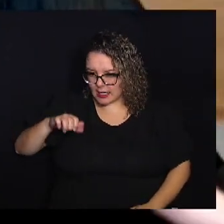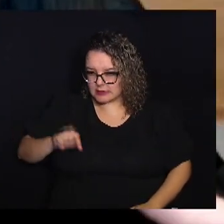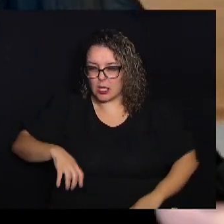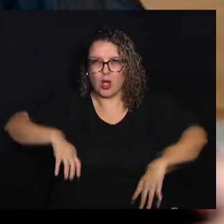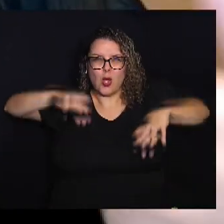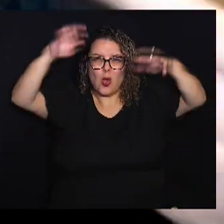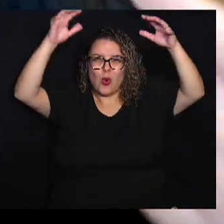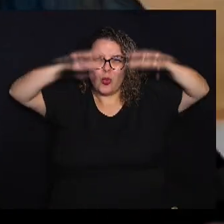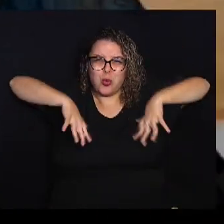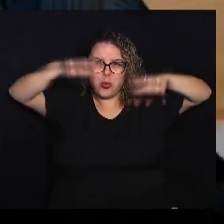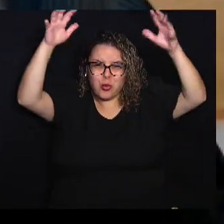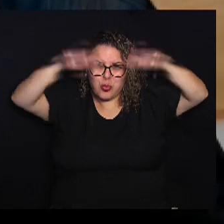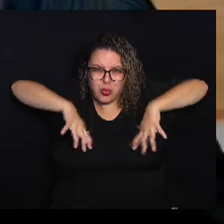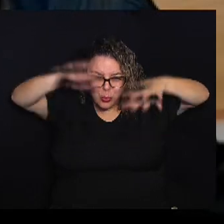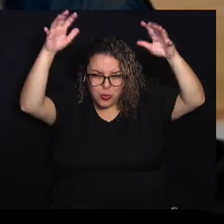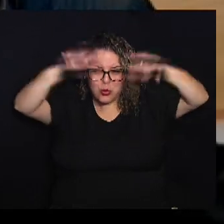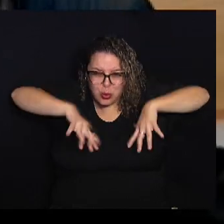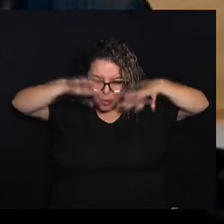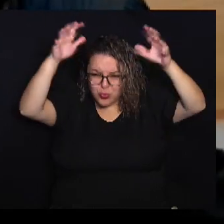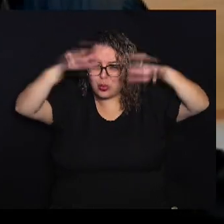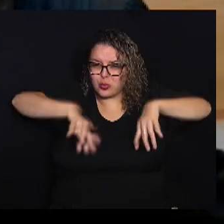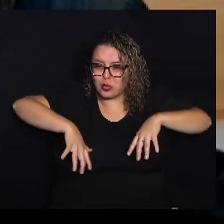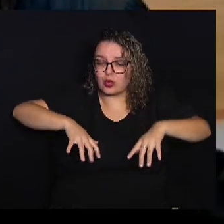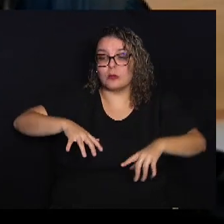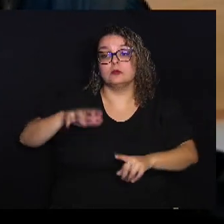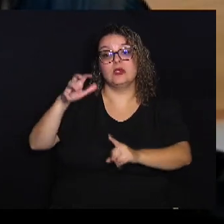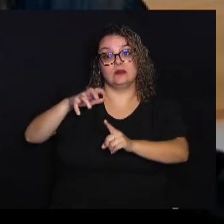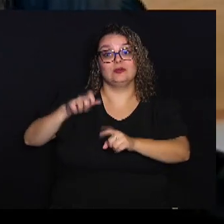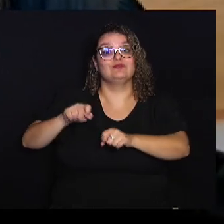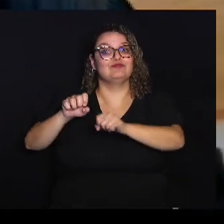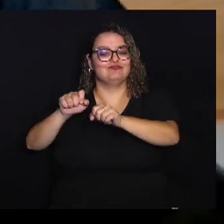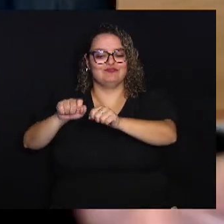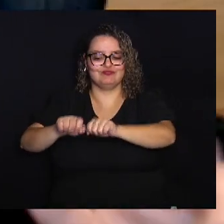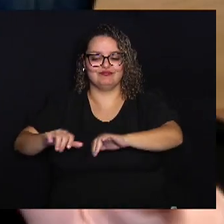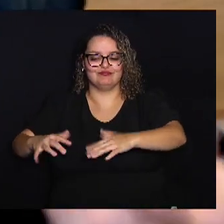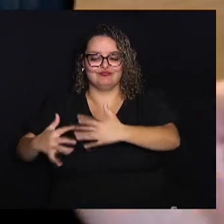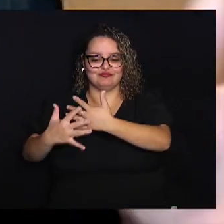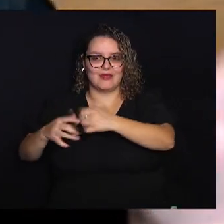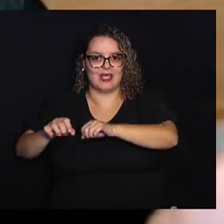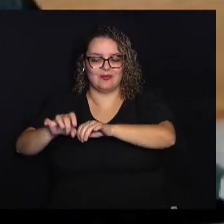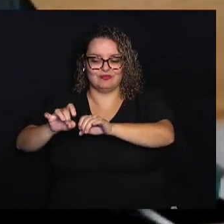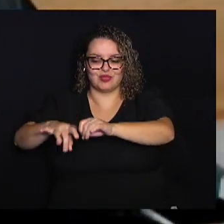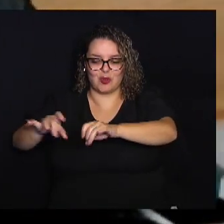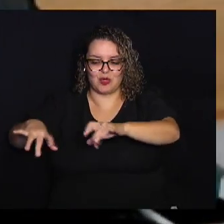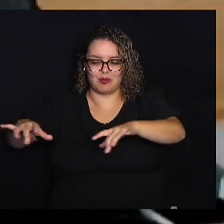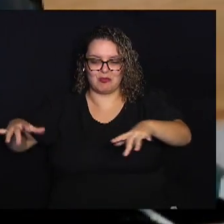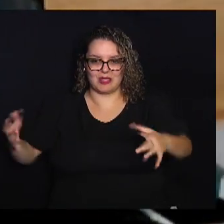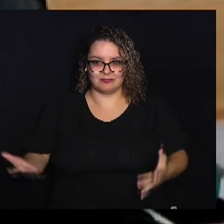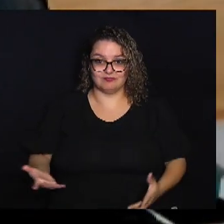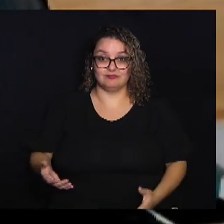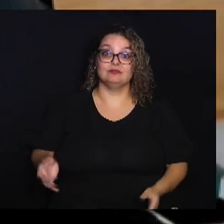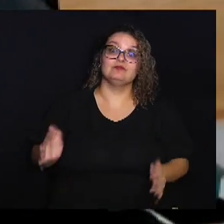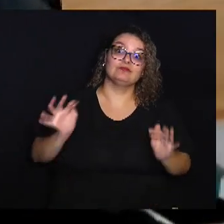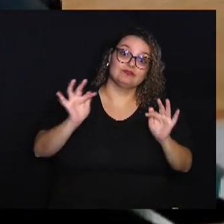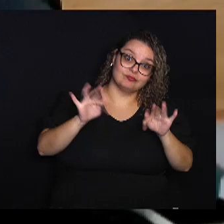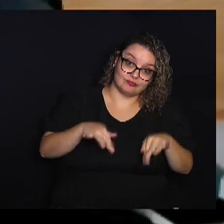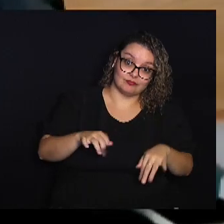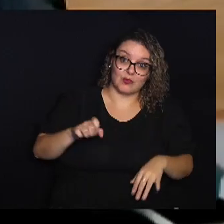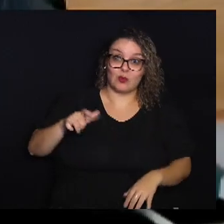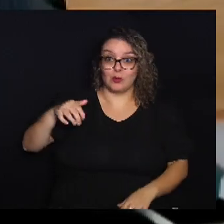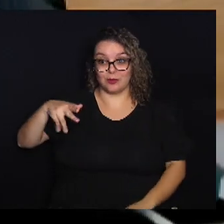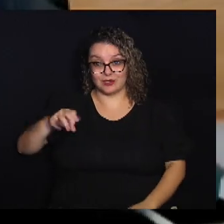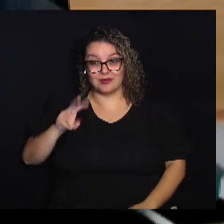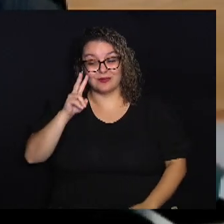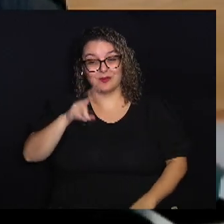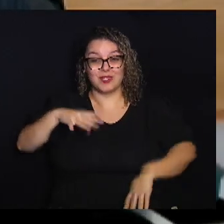muito rápida, que acaba afetando, por exemplo, a agricultura. Então, nós terminamos o El Niño e vimos essa chuva, mas